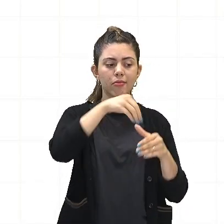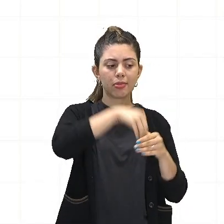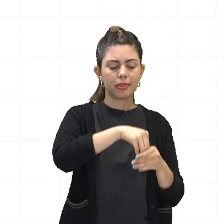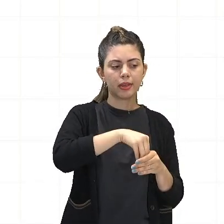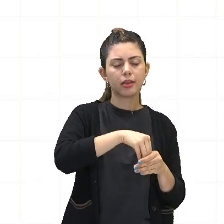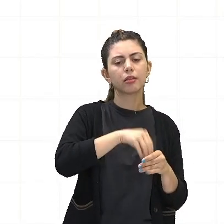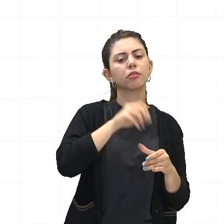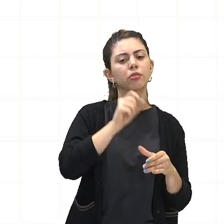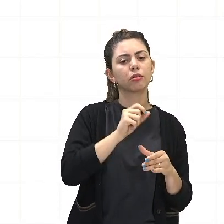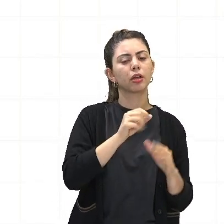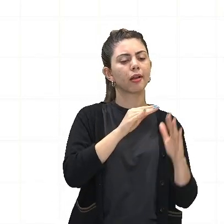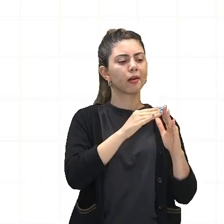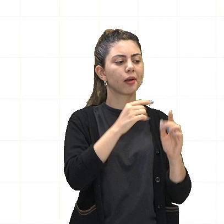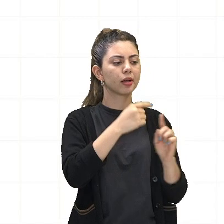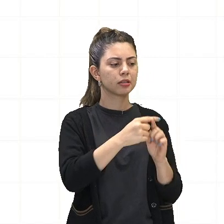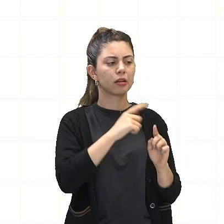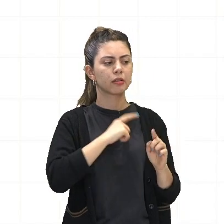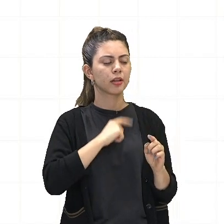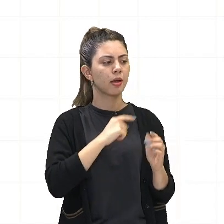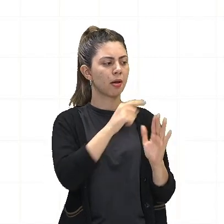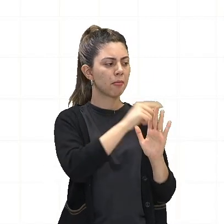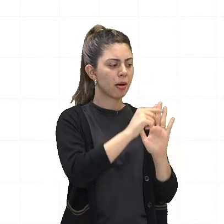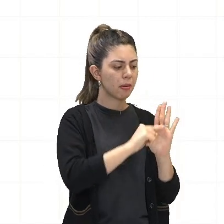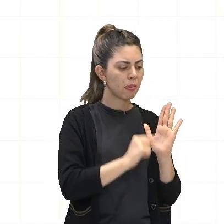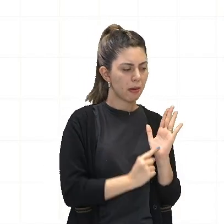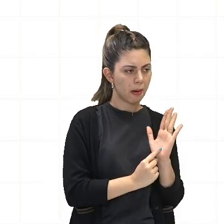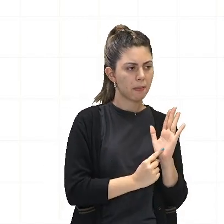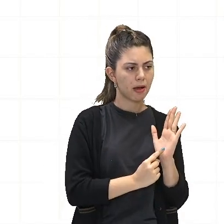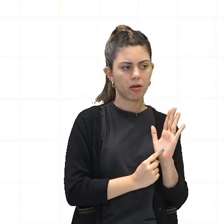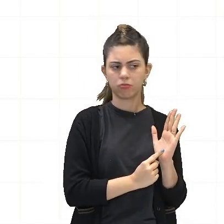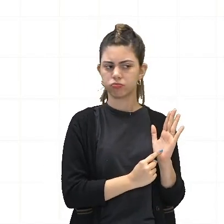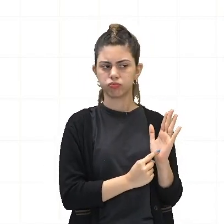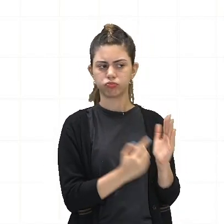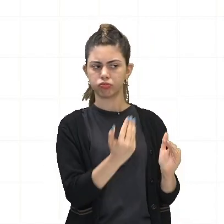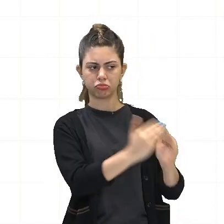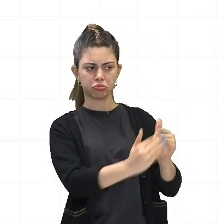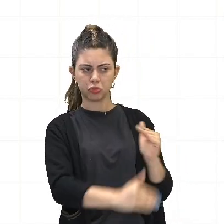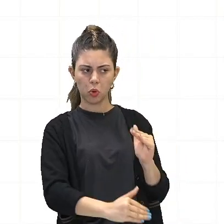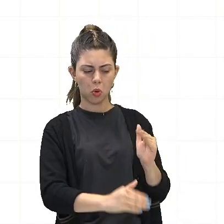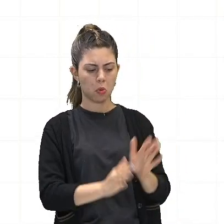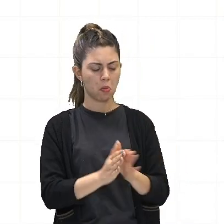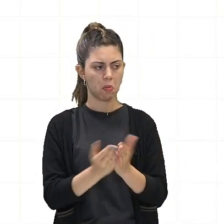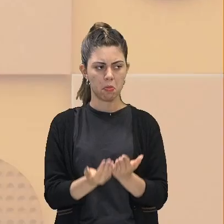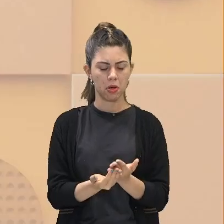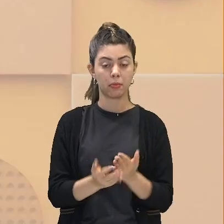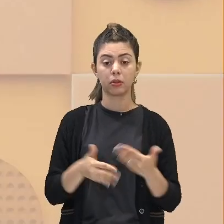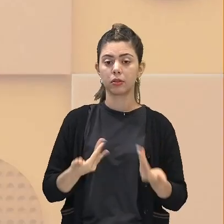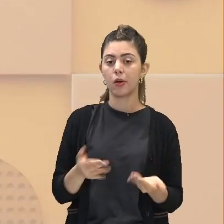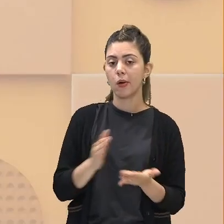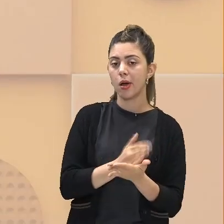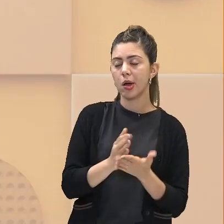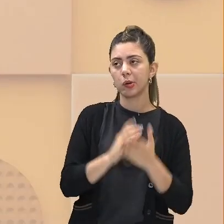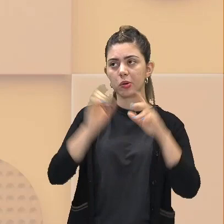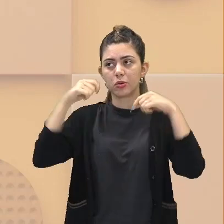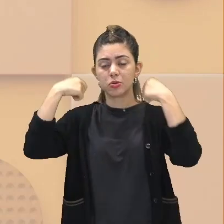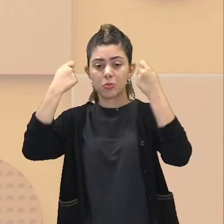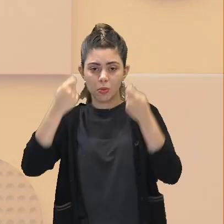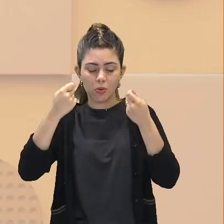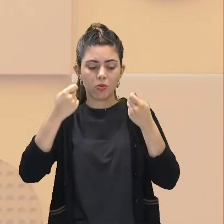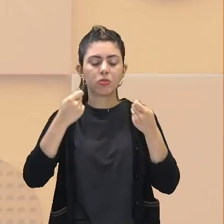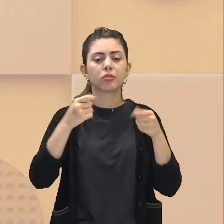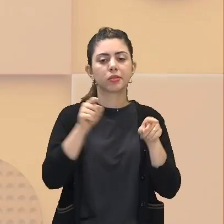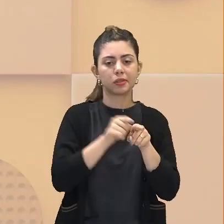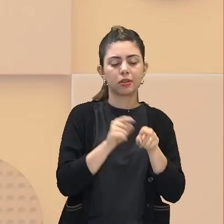práticas eclesiásticas. Então, inspirados pela convicção de que reformas eram necessárias